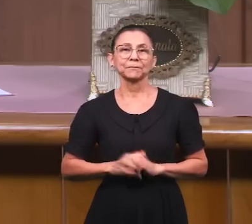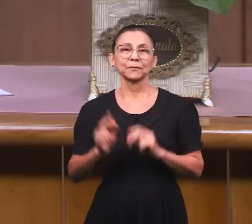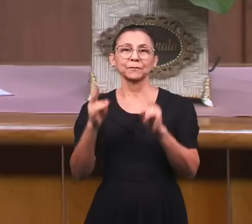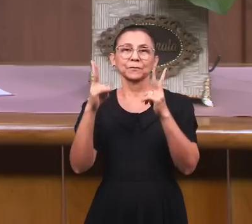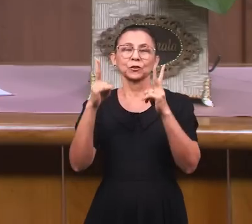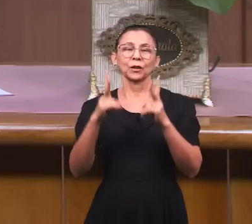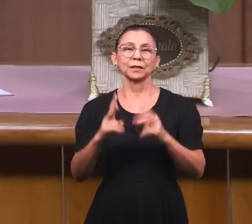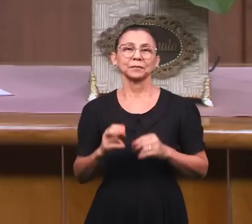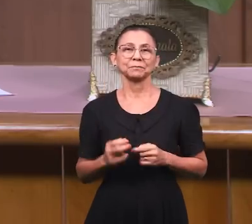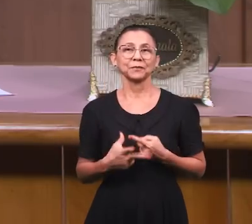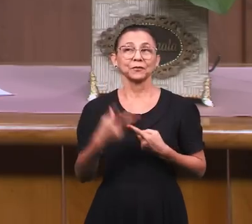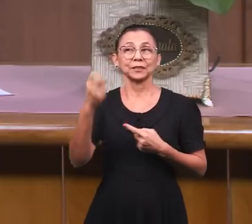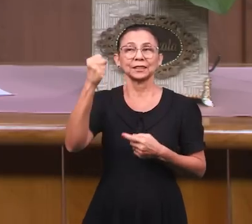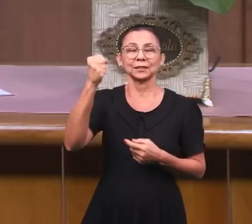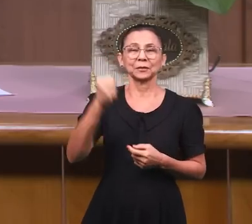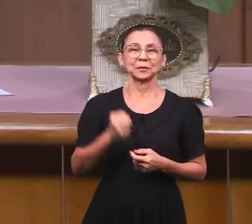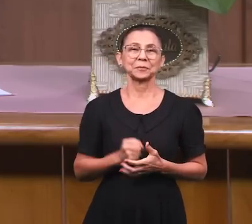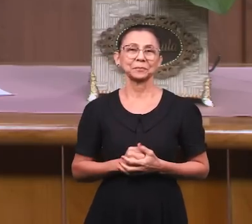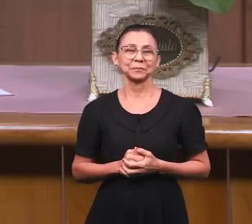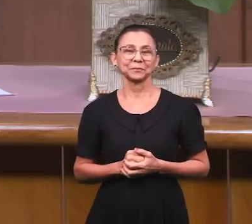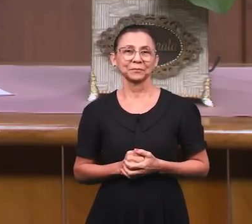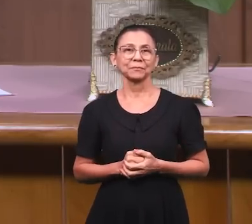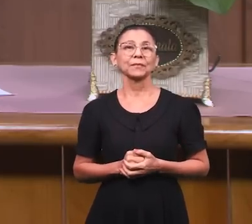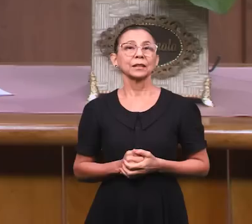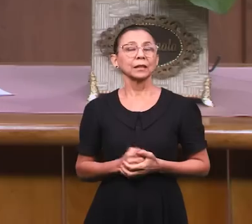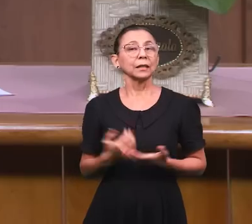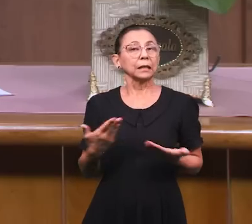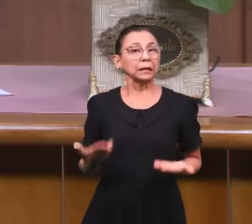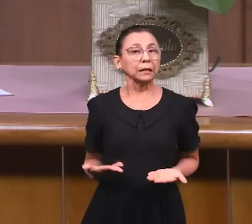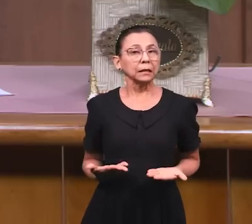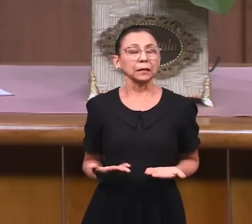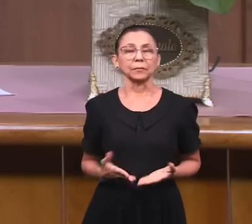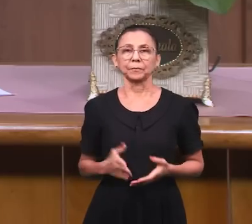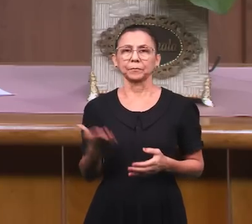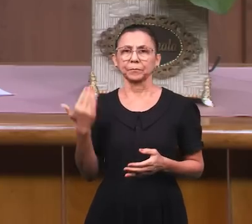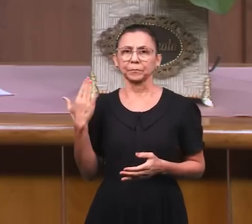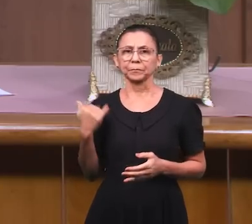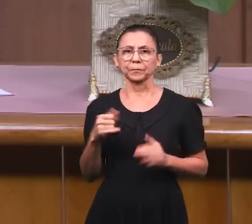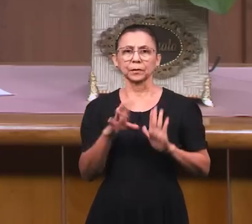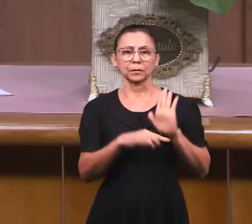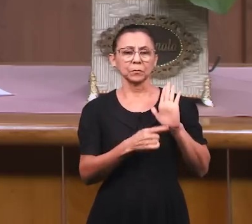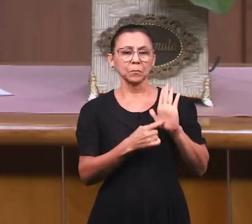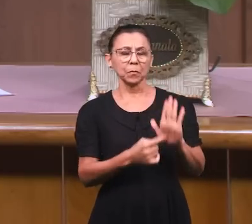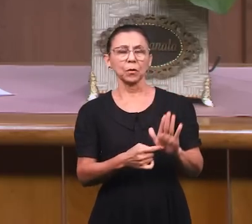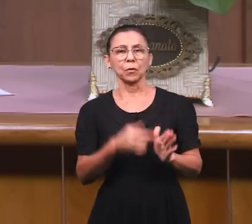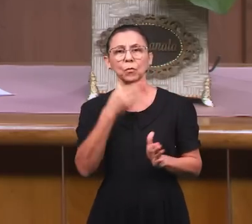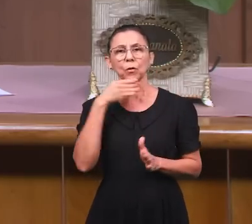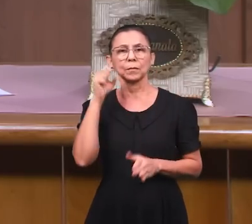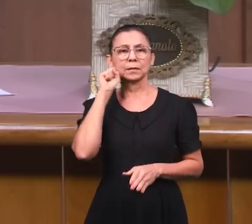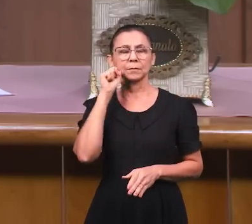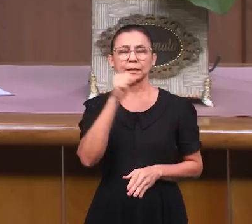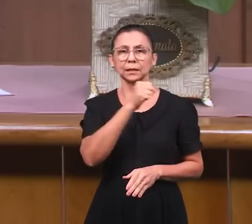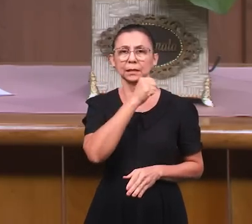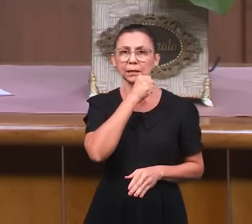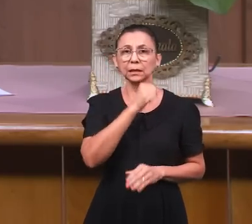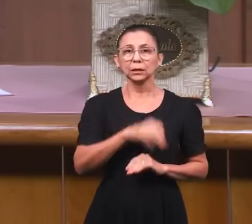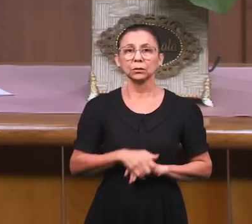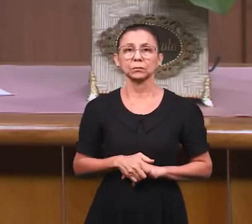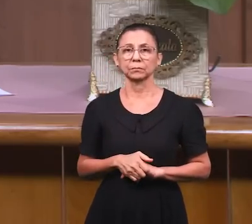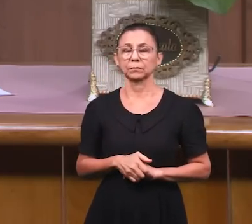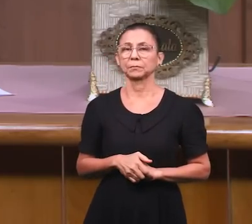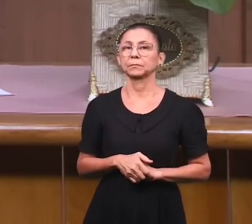vencedores por esse grande amor, por aquele que nos amou. Por esse samaritano que foi desprezado e que o mundo não